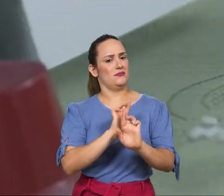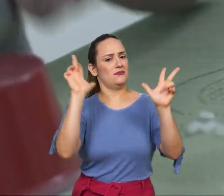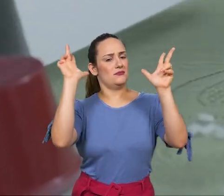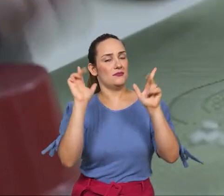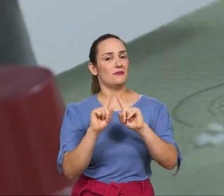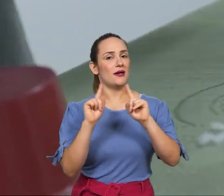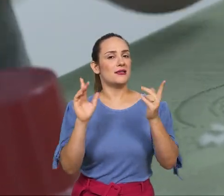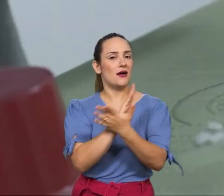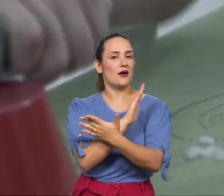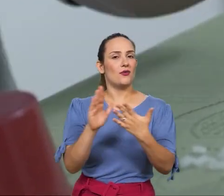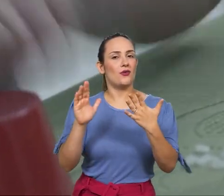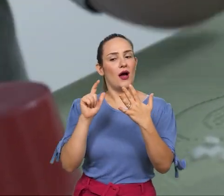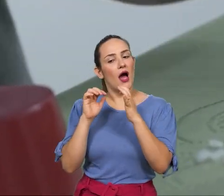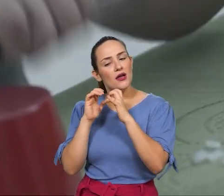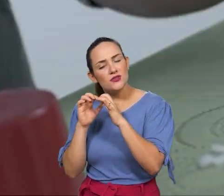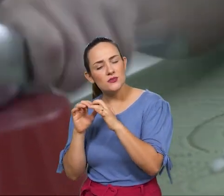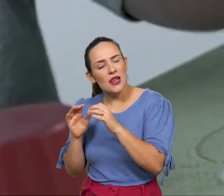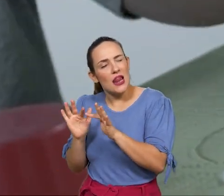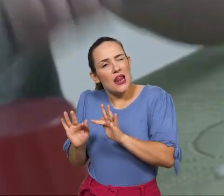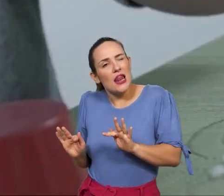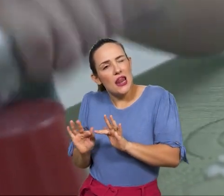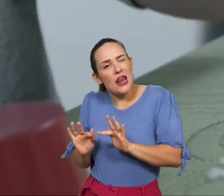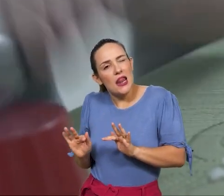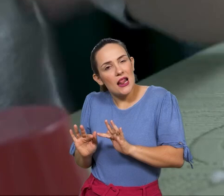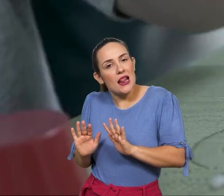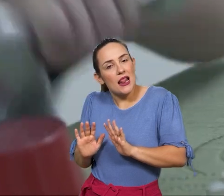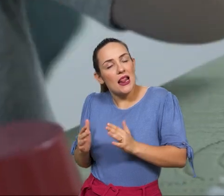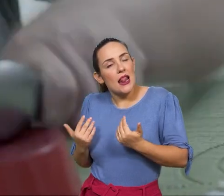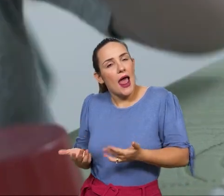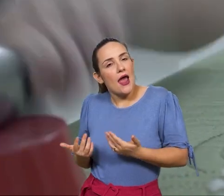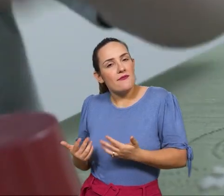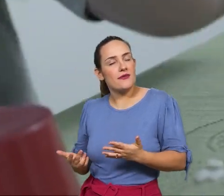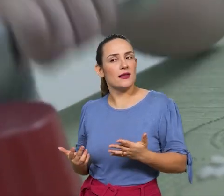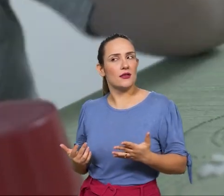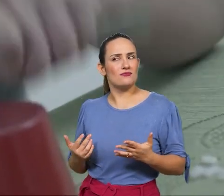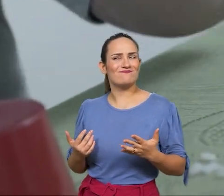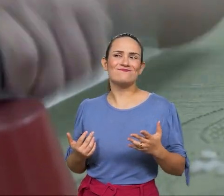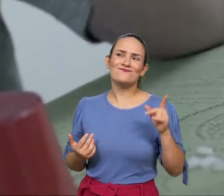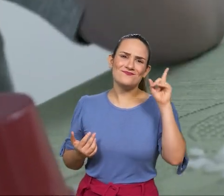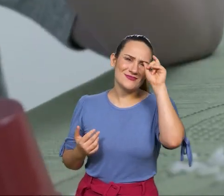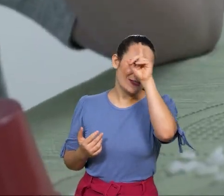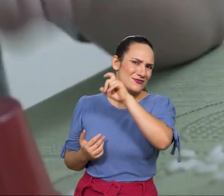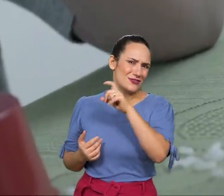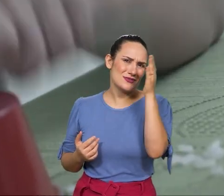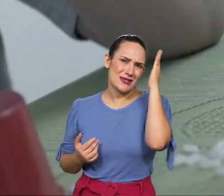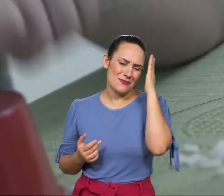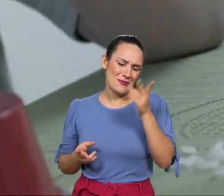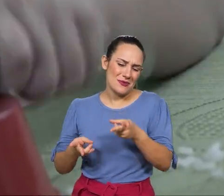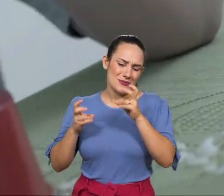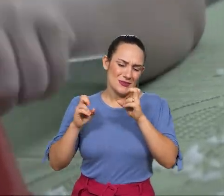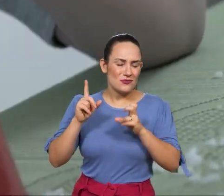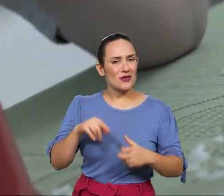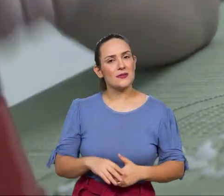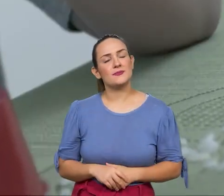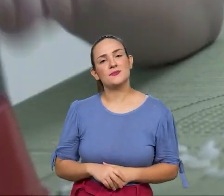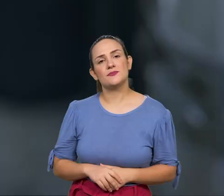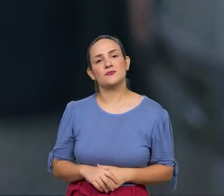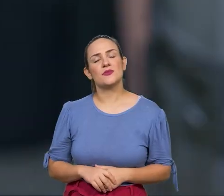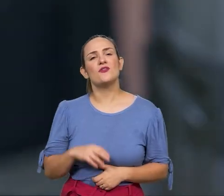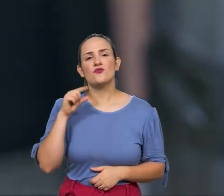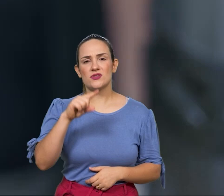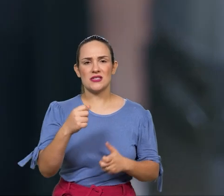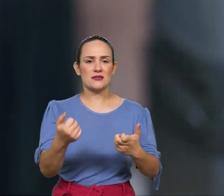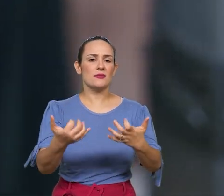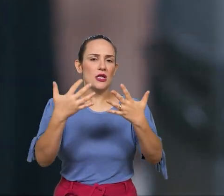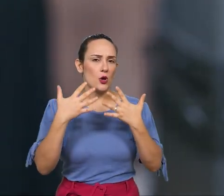meu filho. Mas muitas vezes não, né? Então, é difícil você detectar o que está acontecendo.